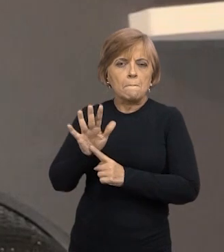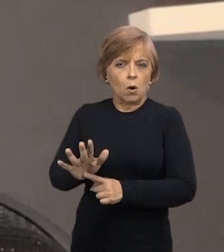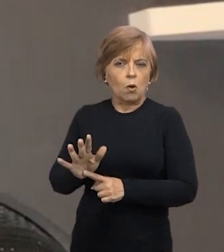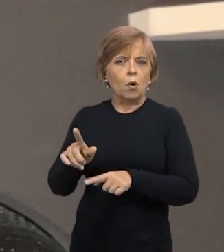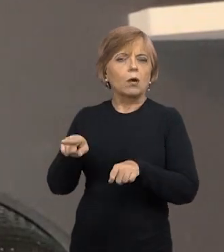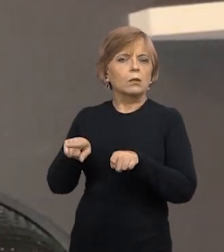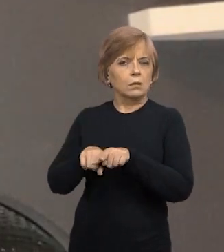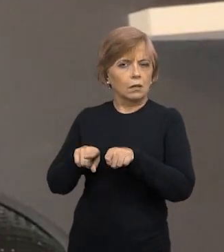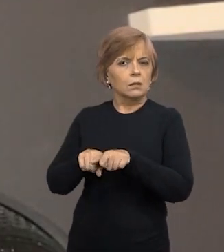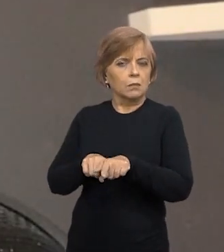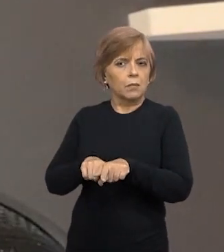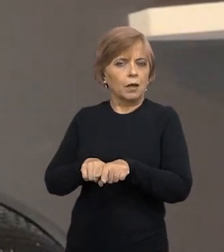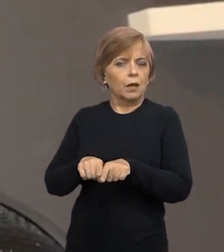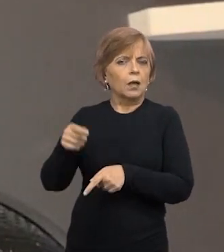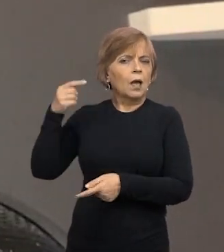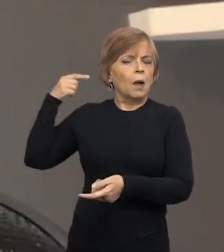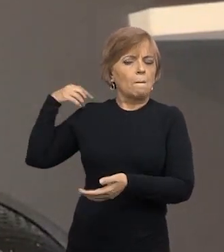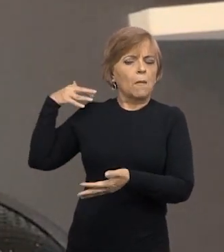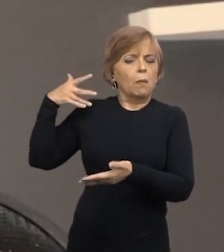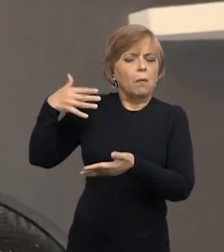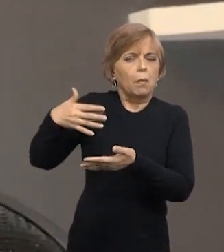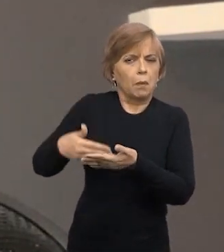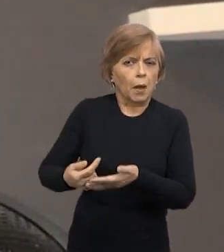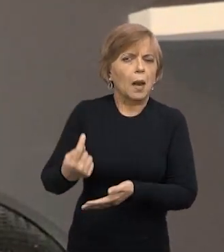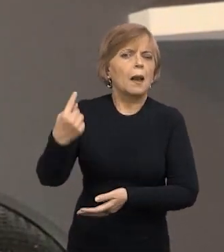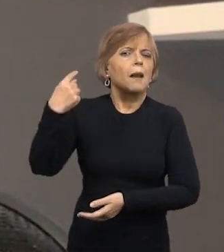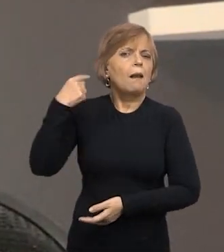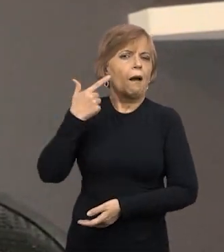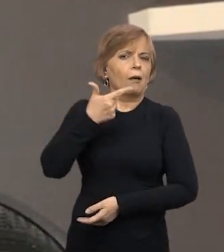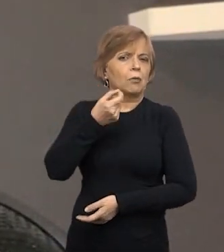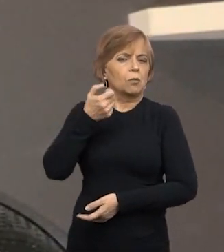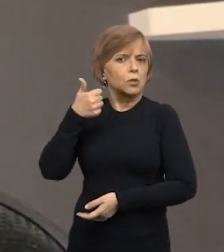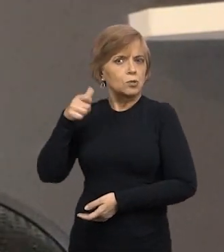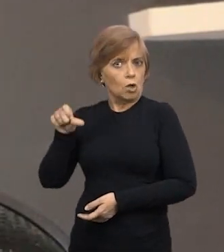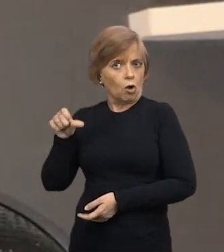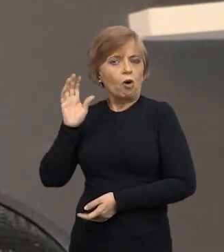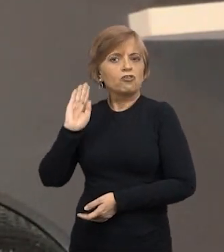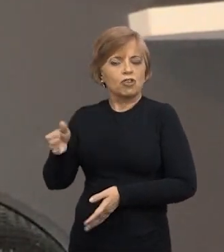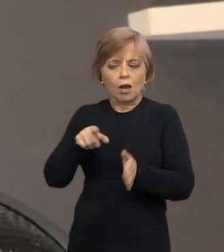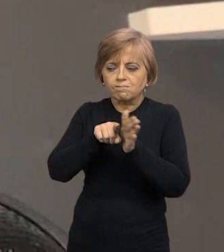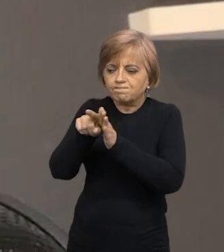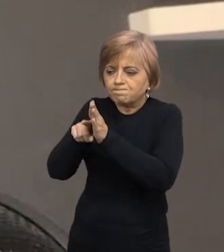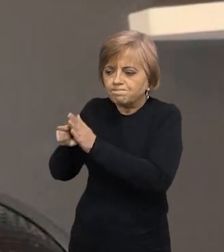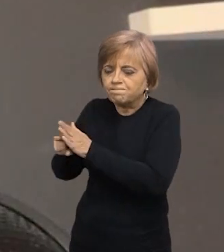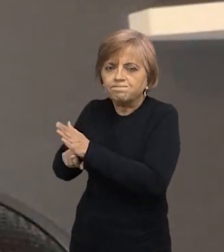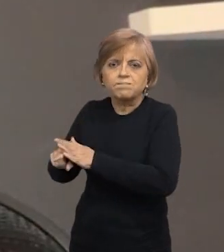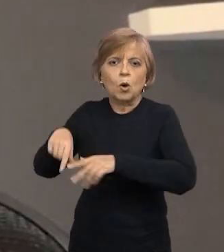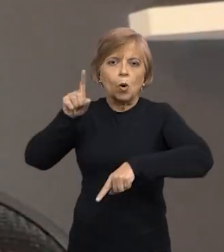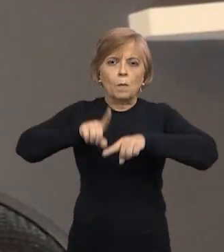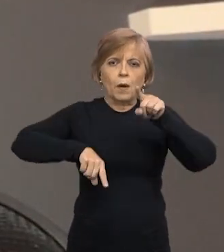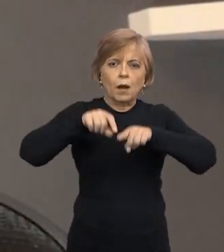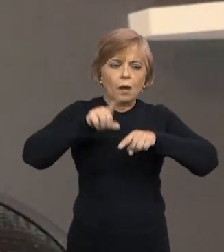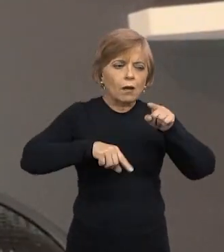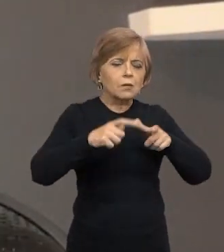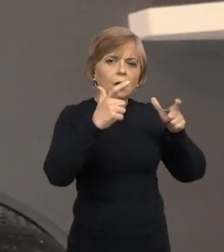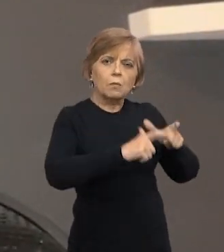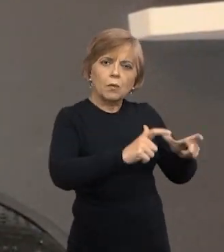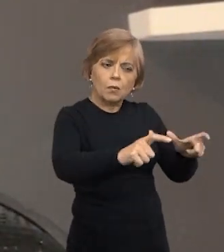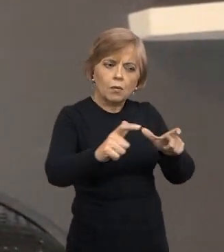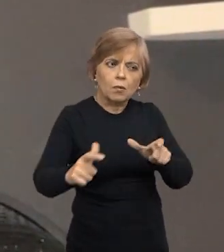desde 2019 vem realizando vistorias constantes nos equipamentos de acolhimento